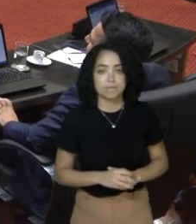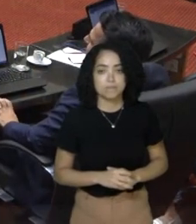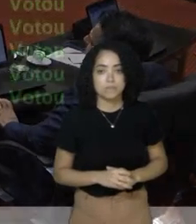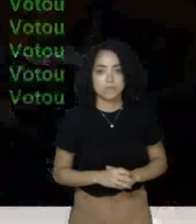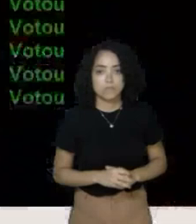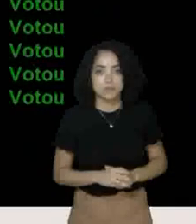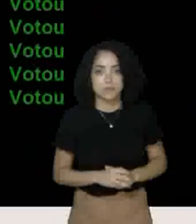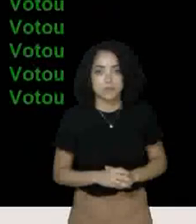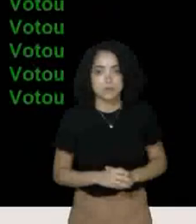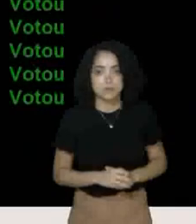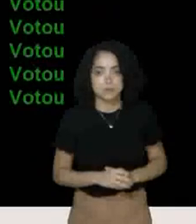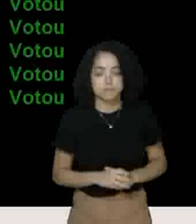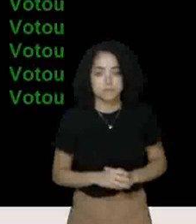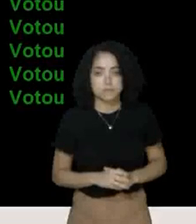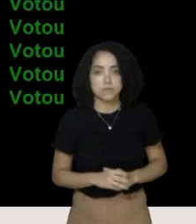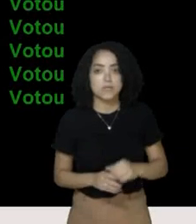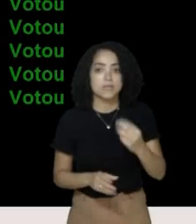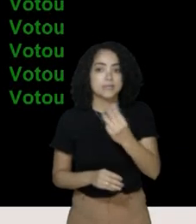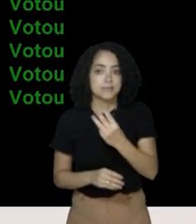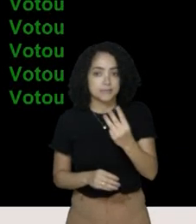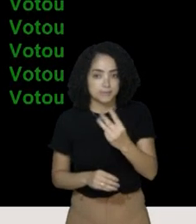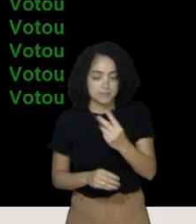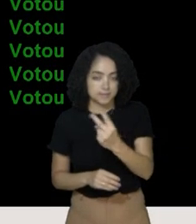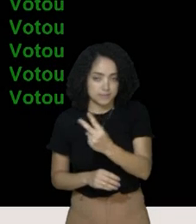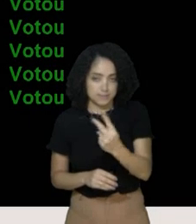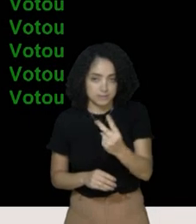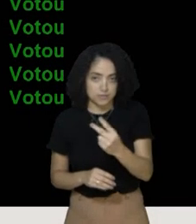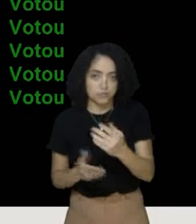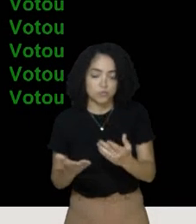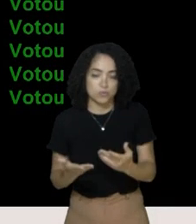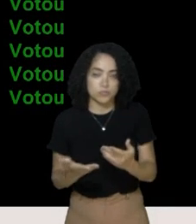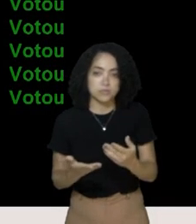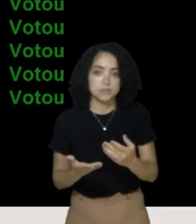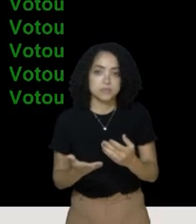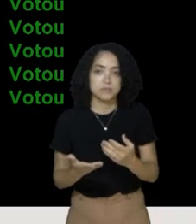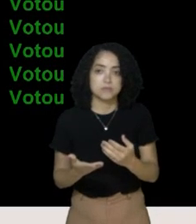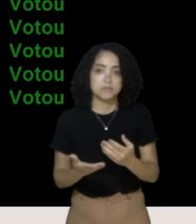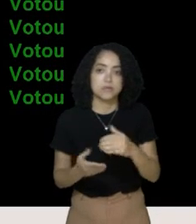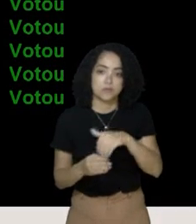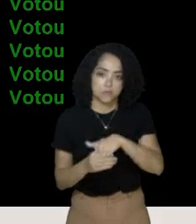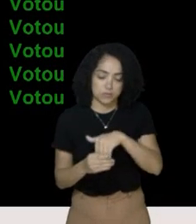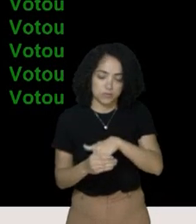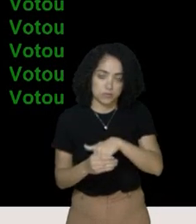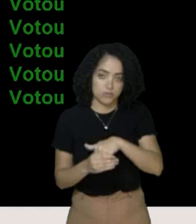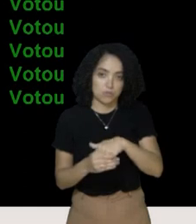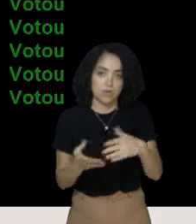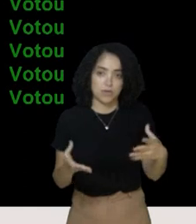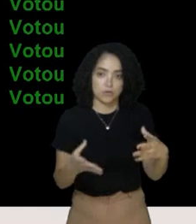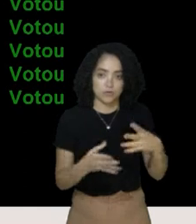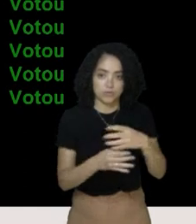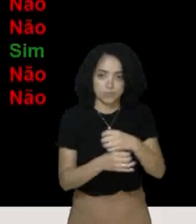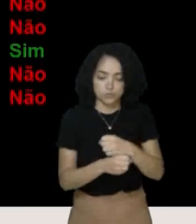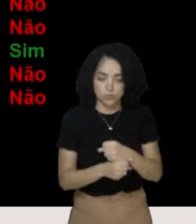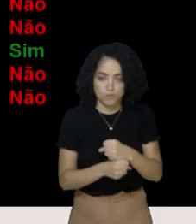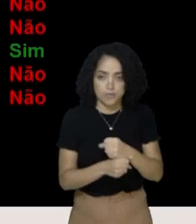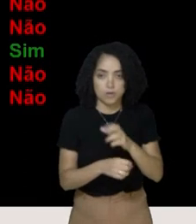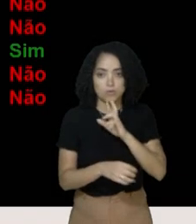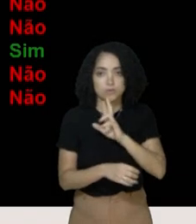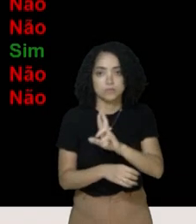Votaram, senhores, 32 deputados, 33 deputados. Podemos colher o